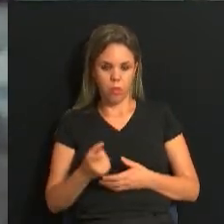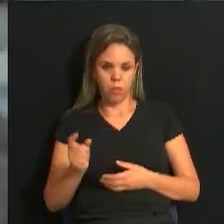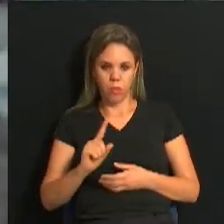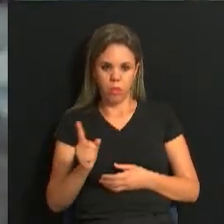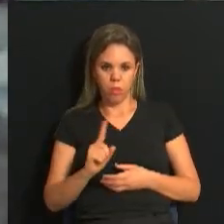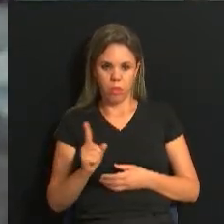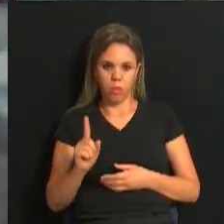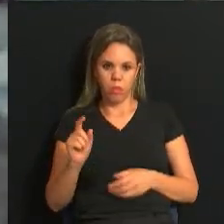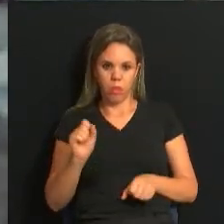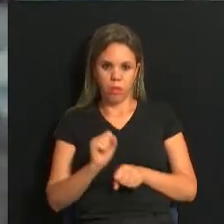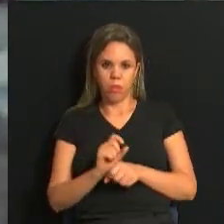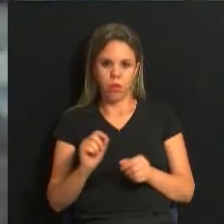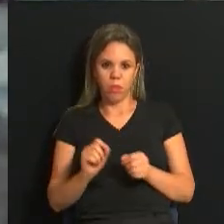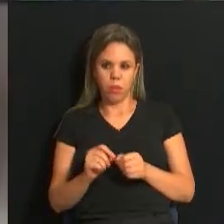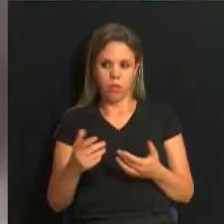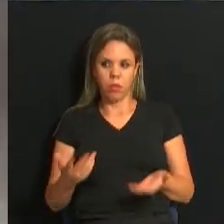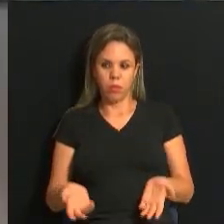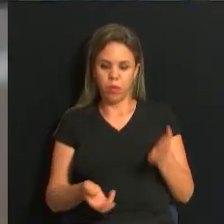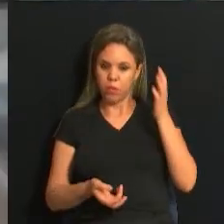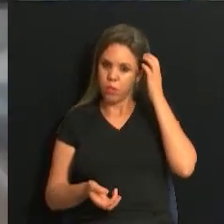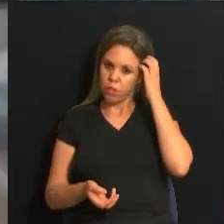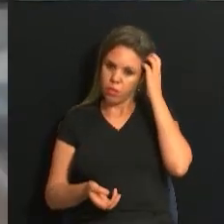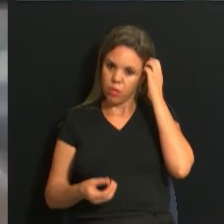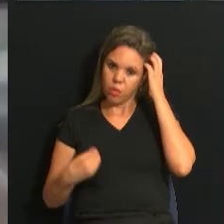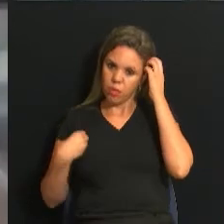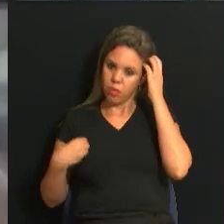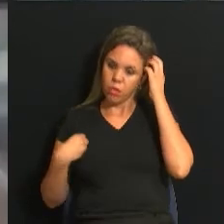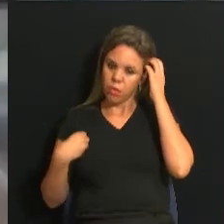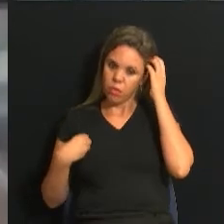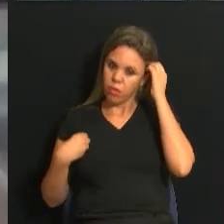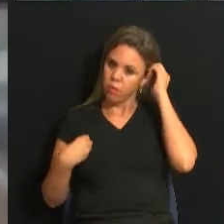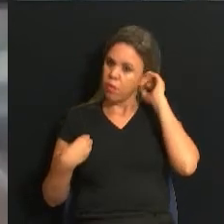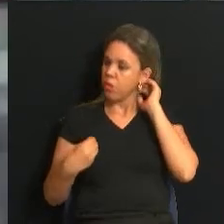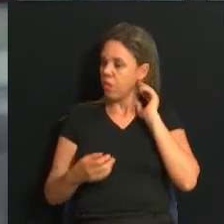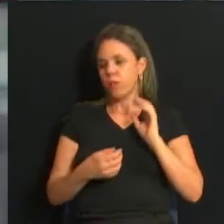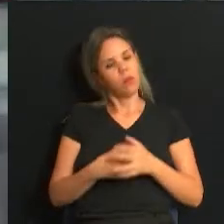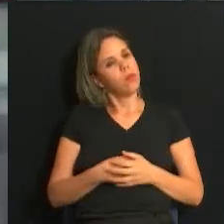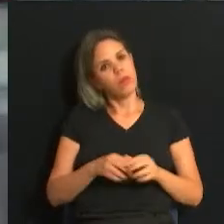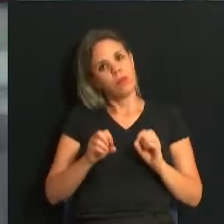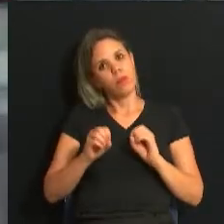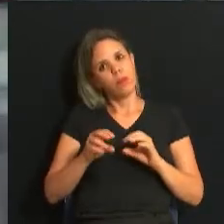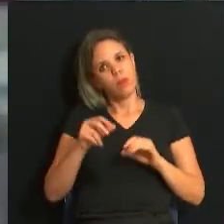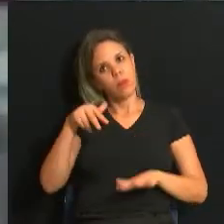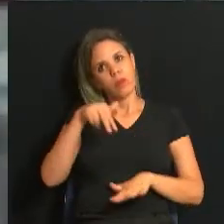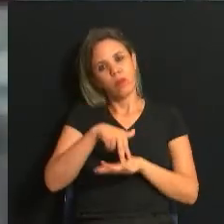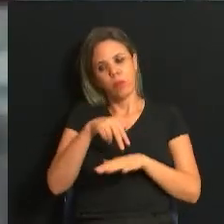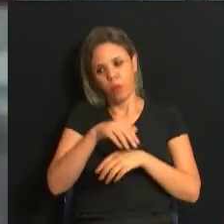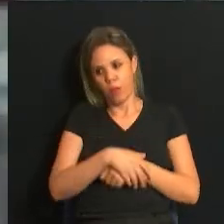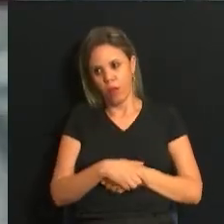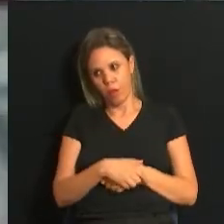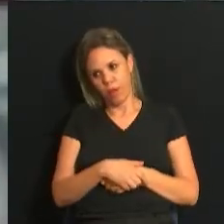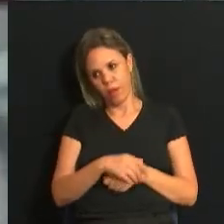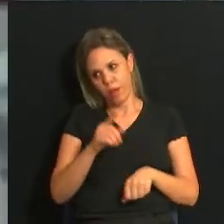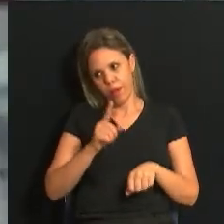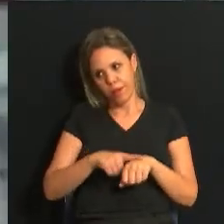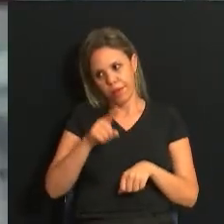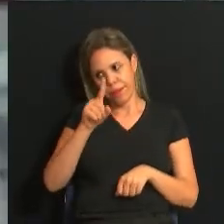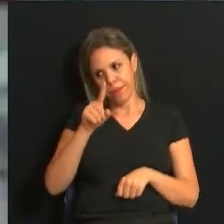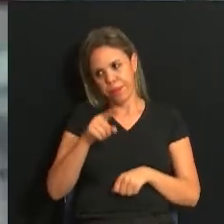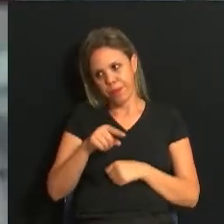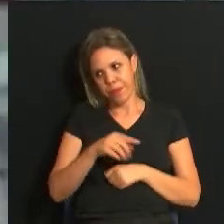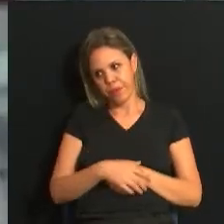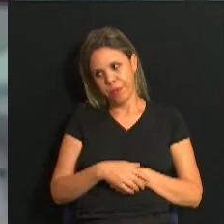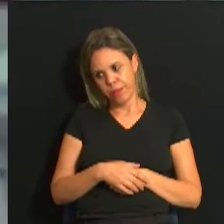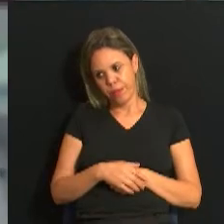faz? Mais assim, você está ali num espetáculo, né, encenando em cima do palco. Esse é o momento de você descer do palco, estar